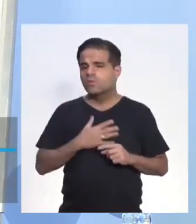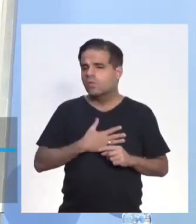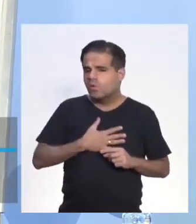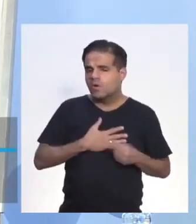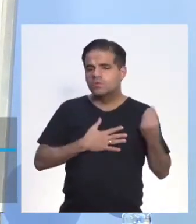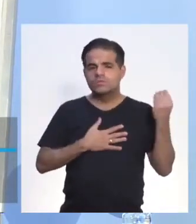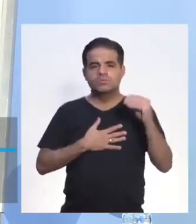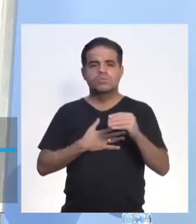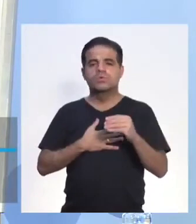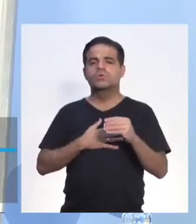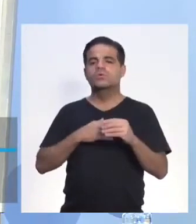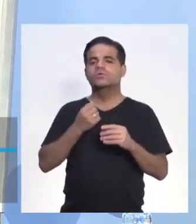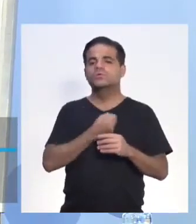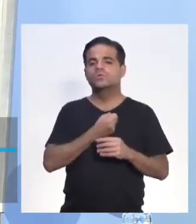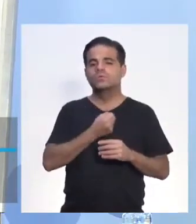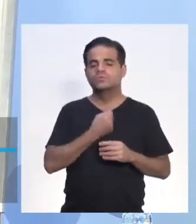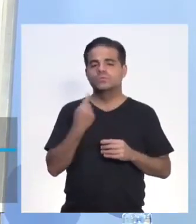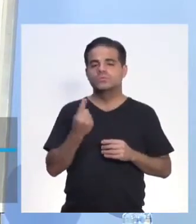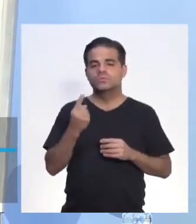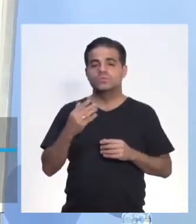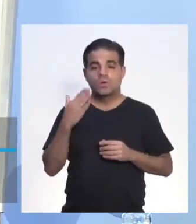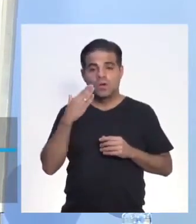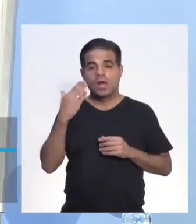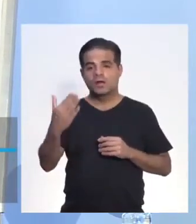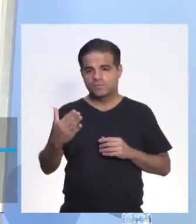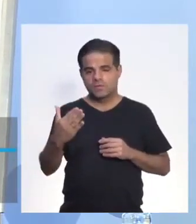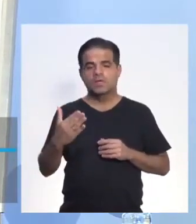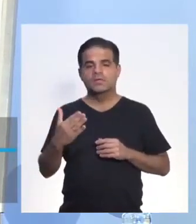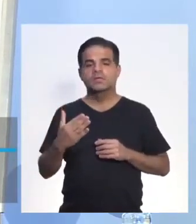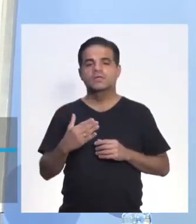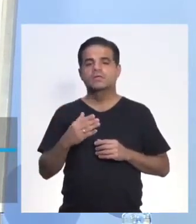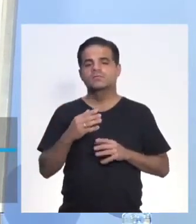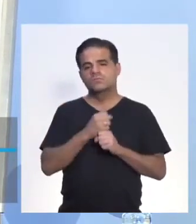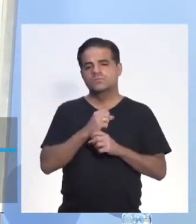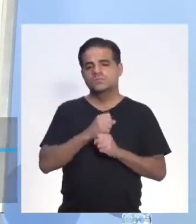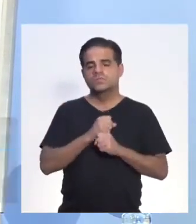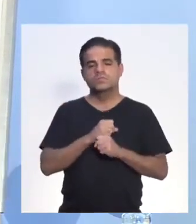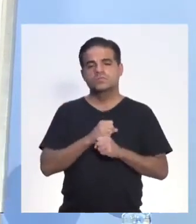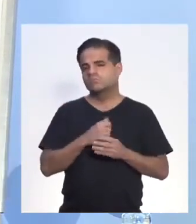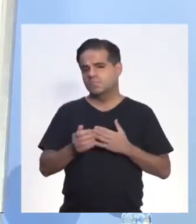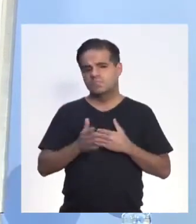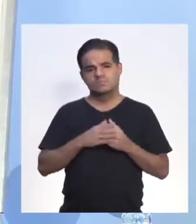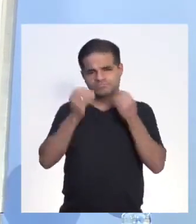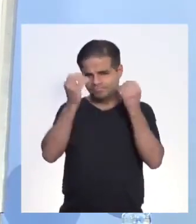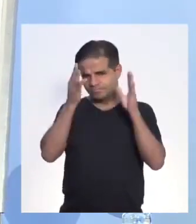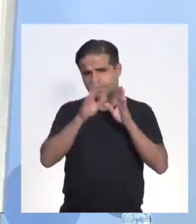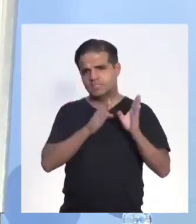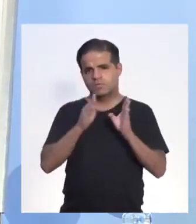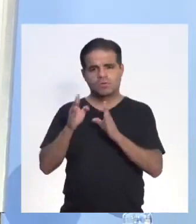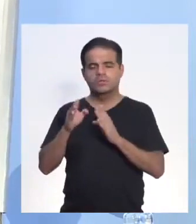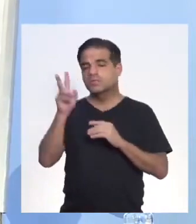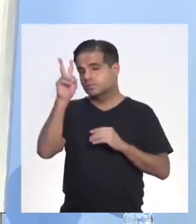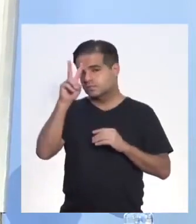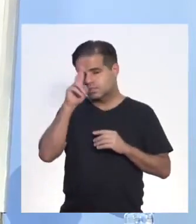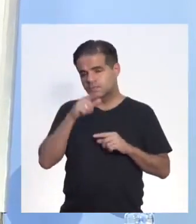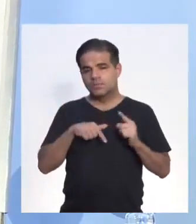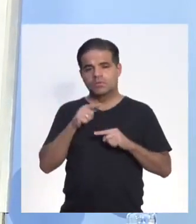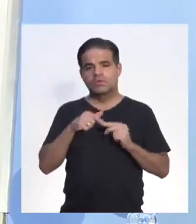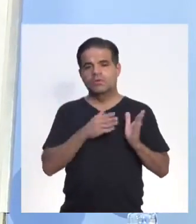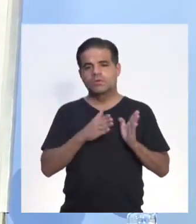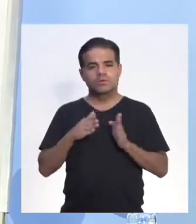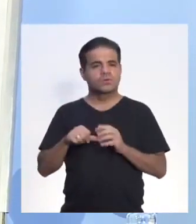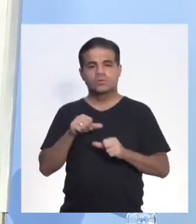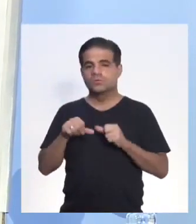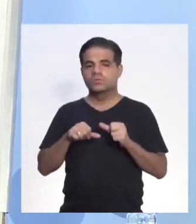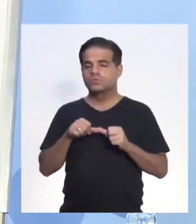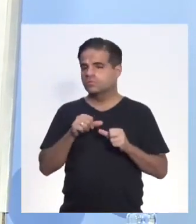colocar números solitários na frente do que uma continha, mas tanto faz a ordem, tá? Lembra aquela ordem do produto lá, não altera,